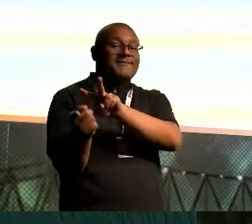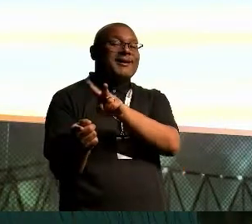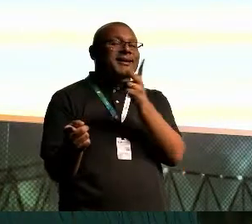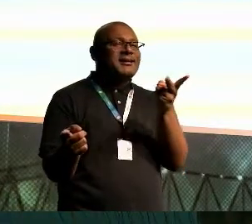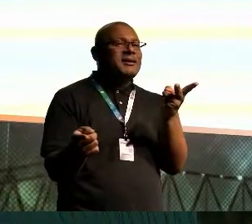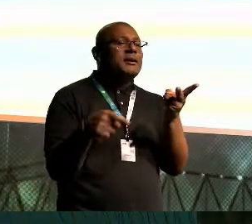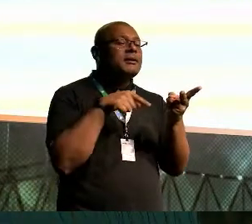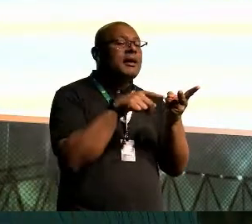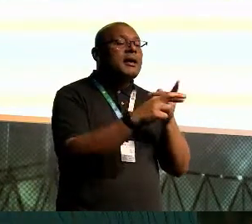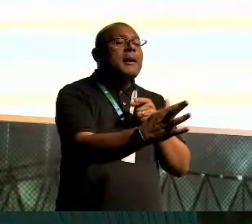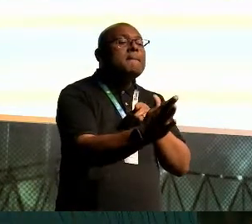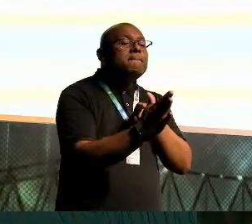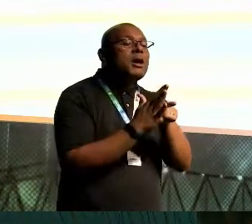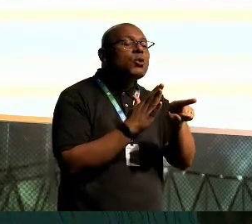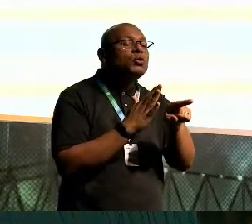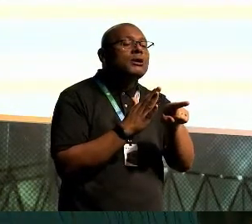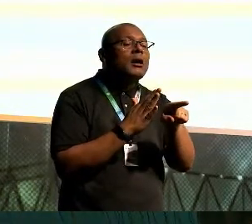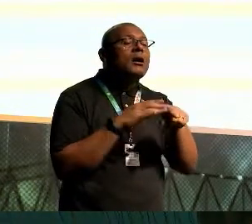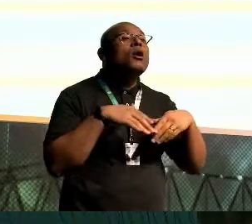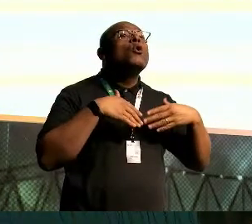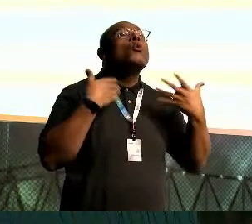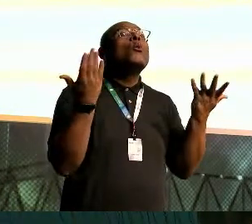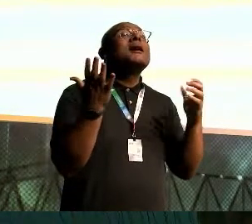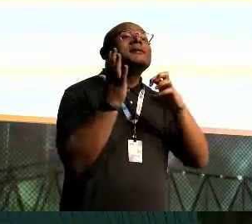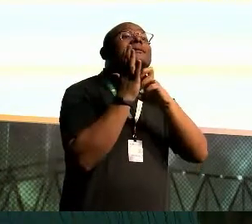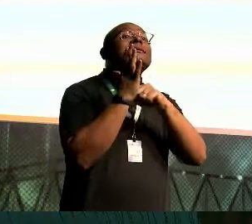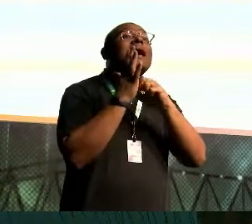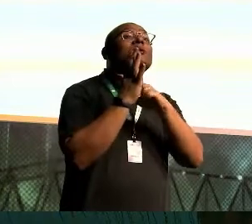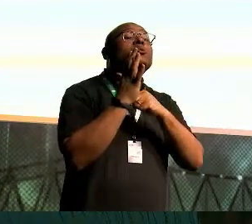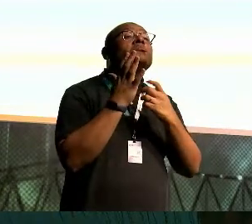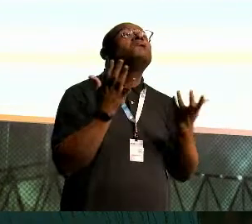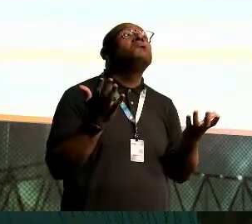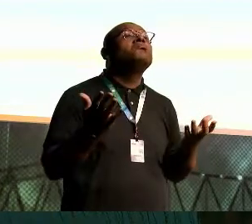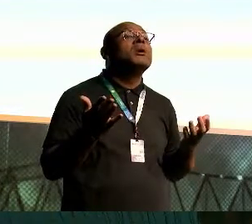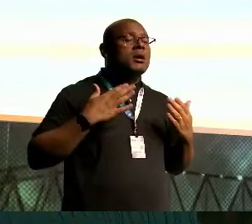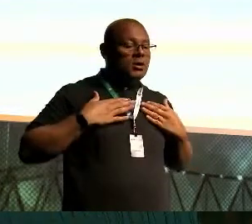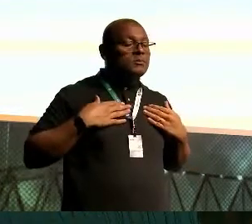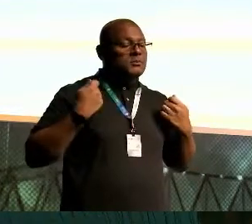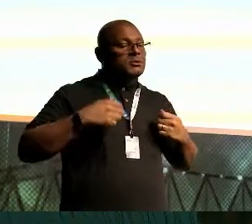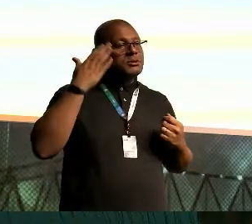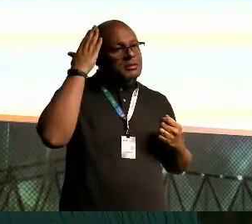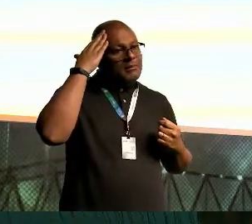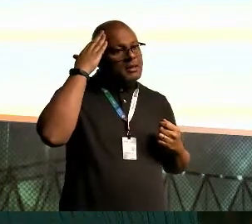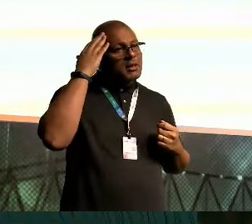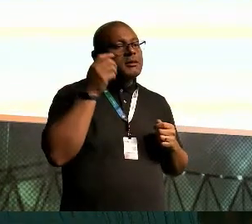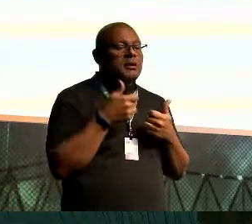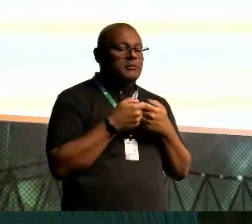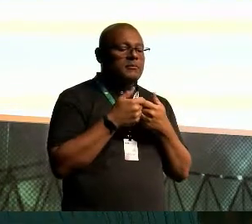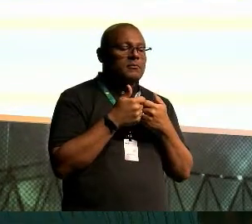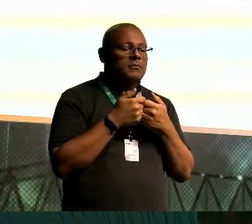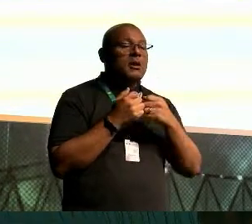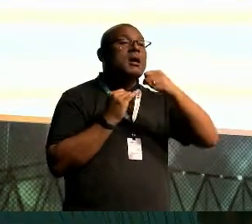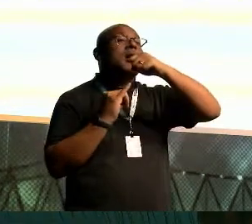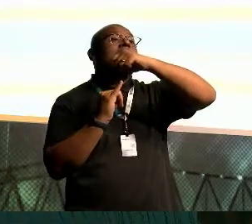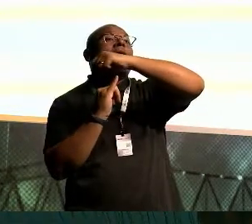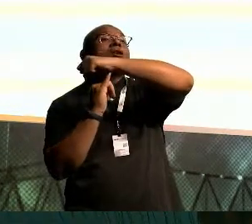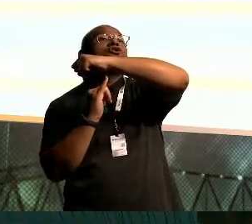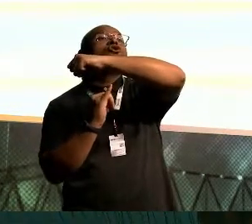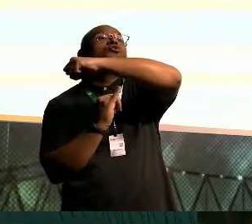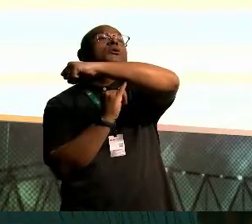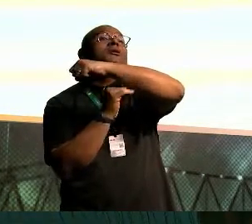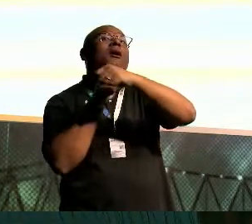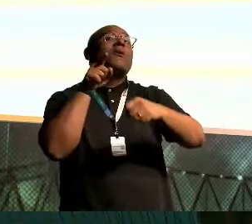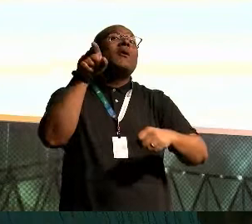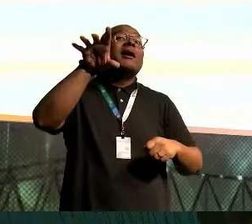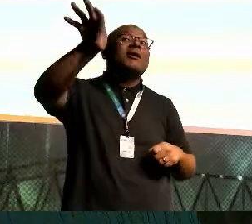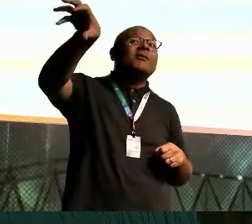perguntar, tem que perguntar quais que são os dados, o usuário tem que saber quais dados. O usuário vai dizer qual que é a instituição financeira onde estão os dados